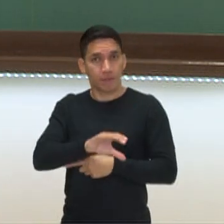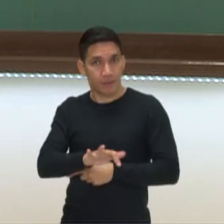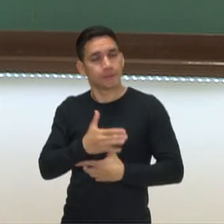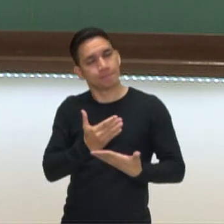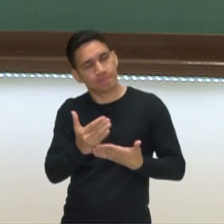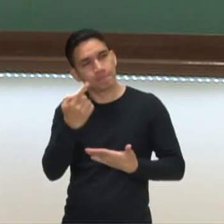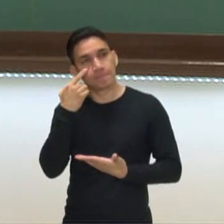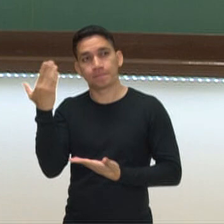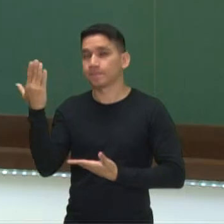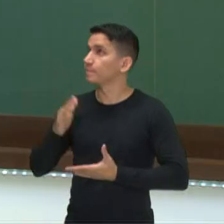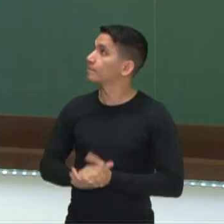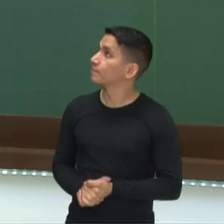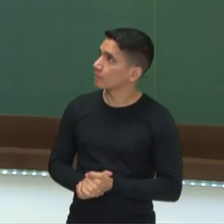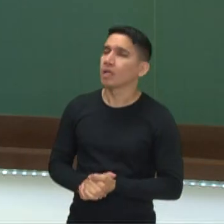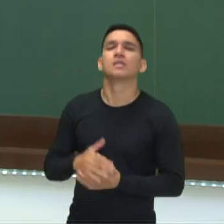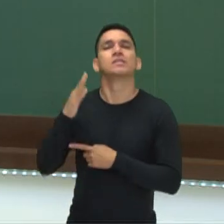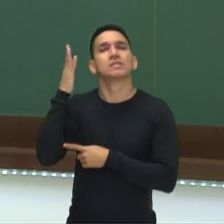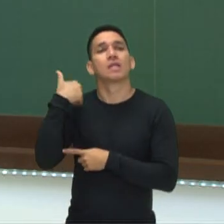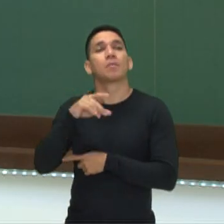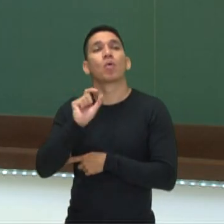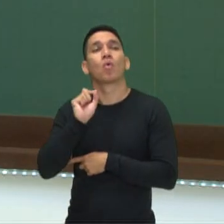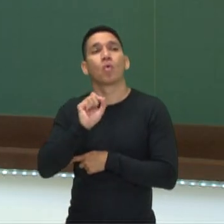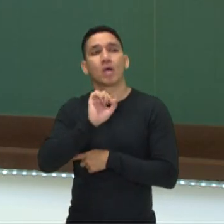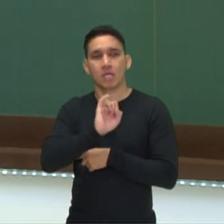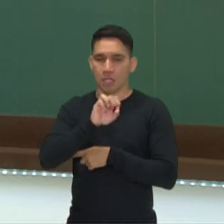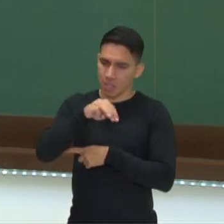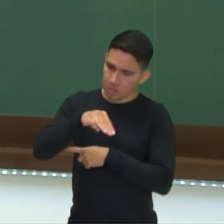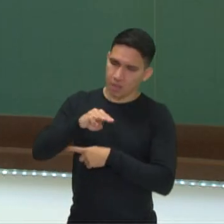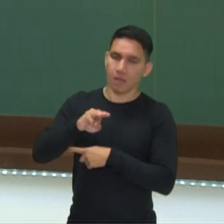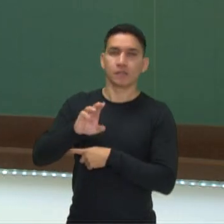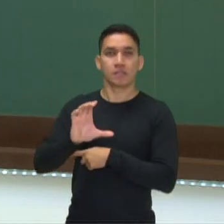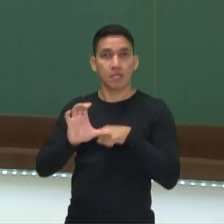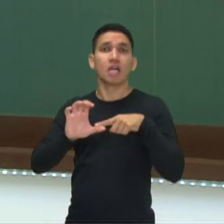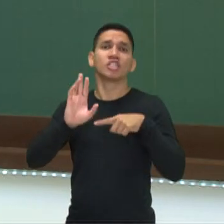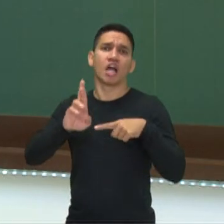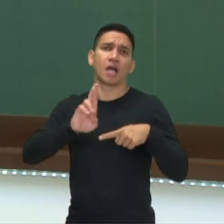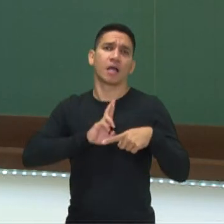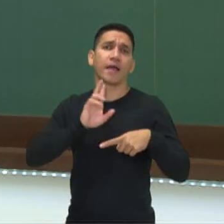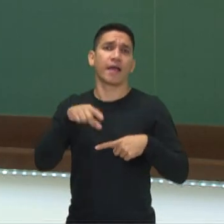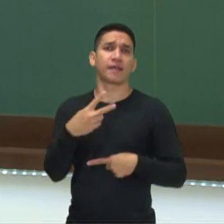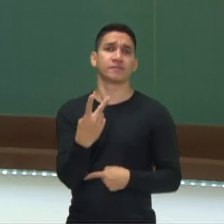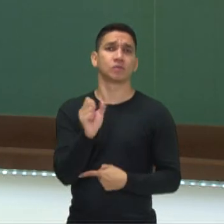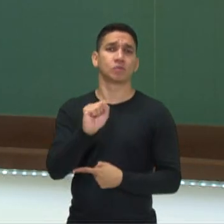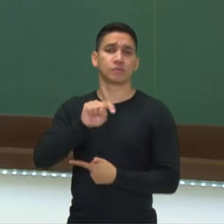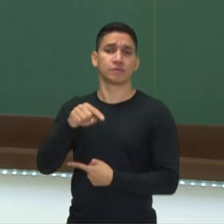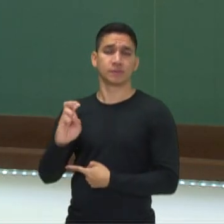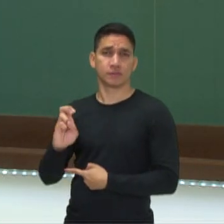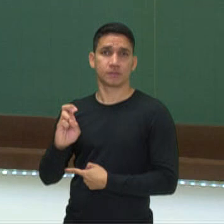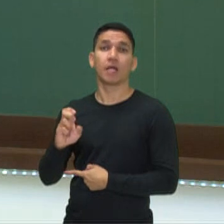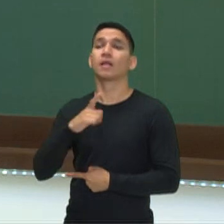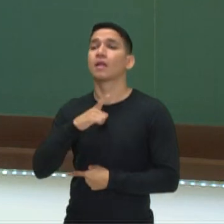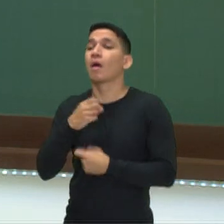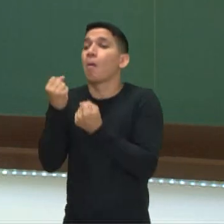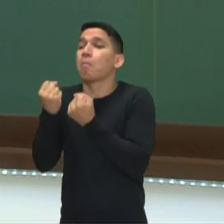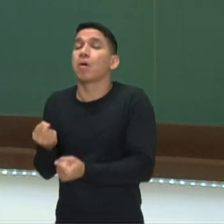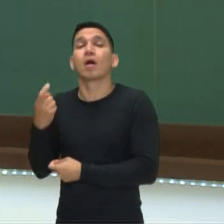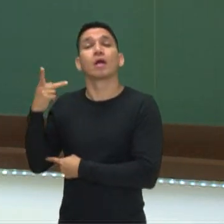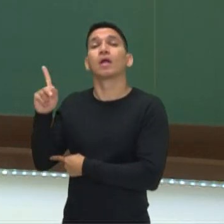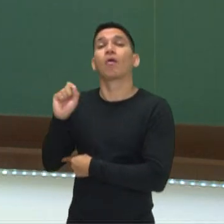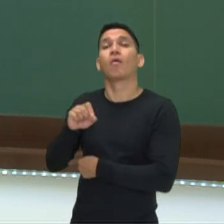lá, então. Né? Então, sabendo que o IMC, eu já tenho o resultado dele, deu 28,5. E tenho a massa dela, que